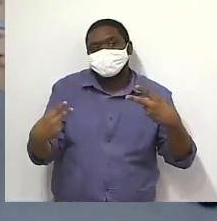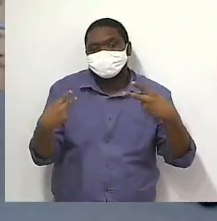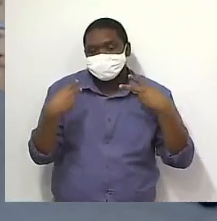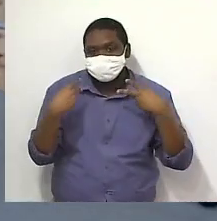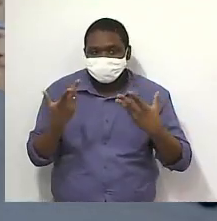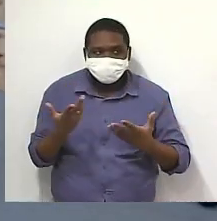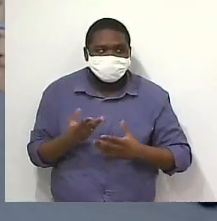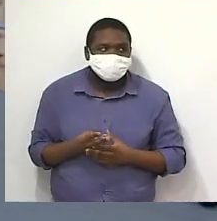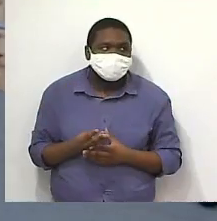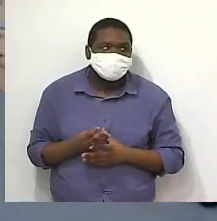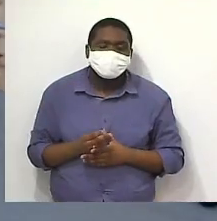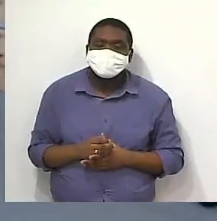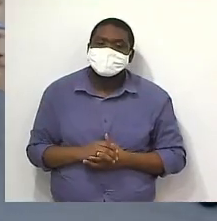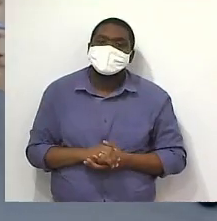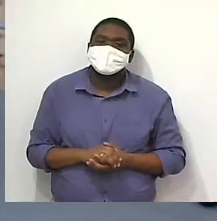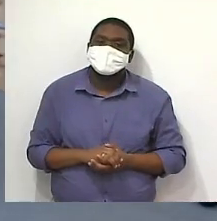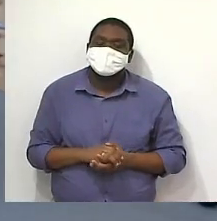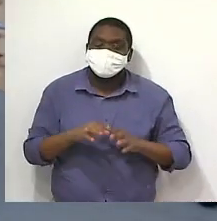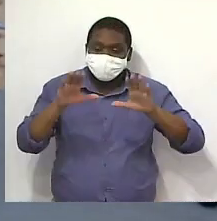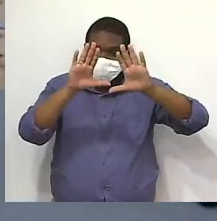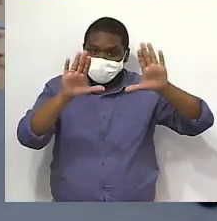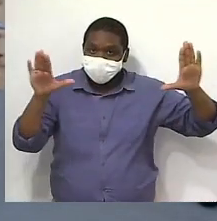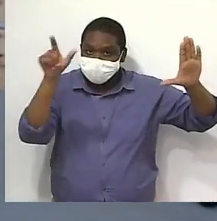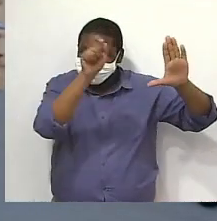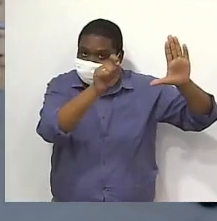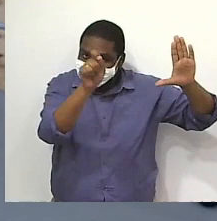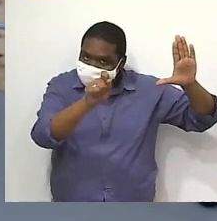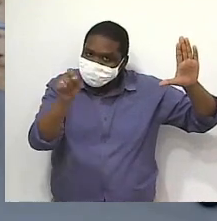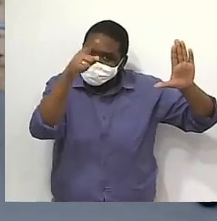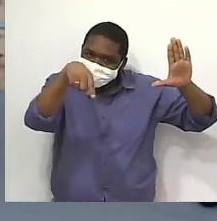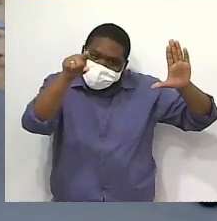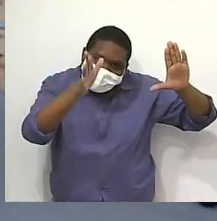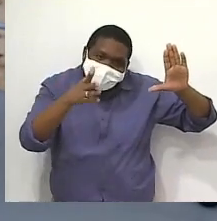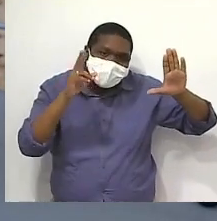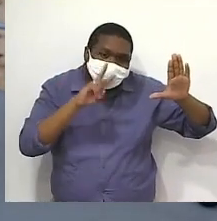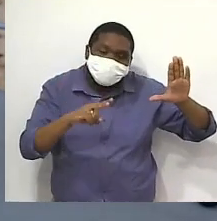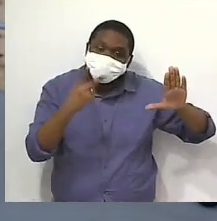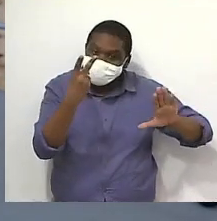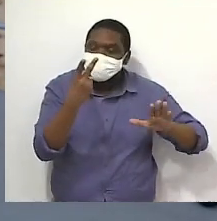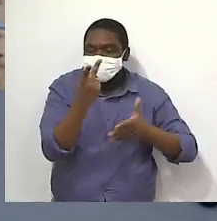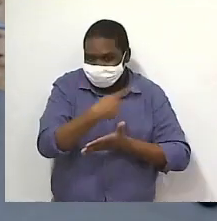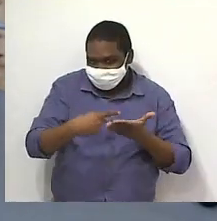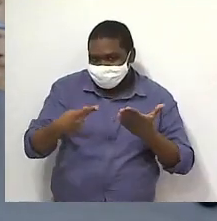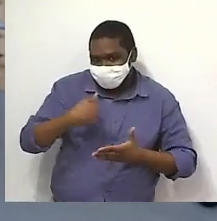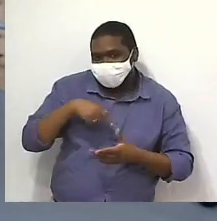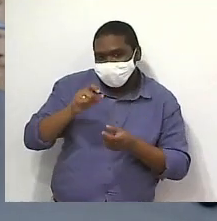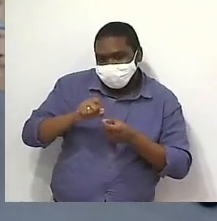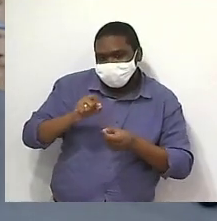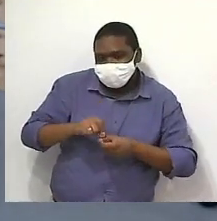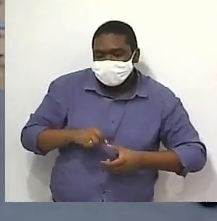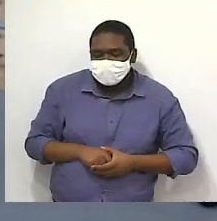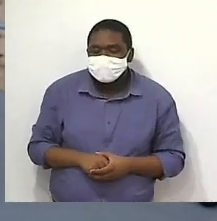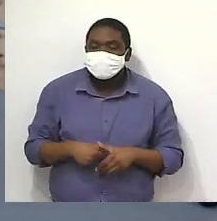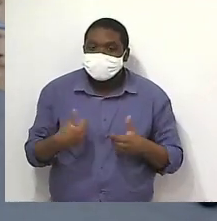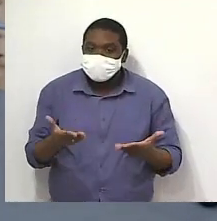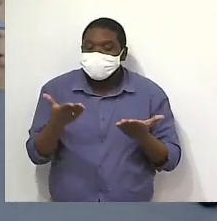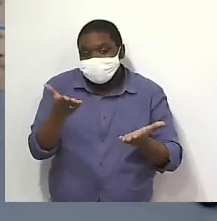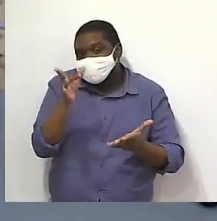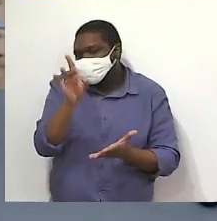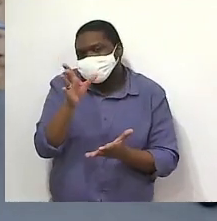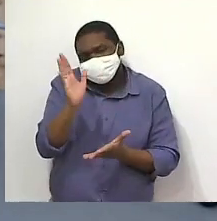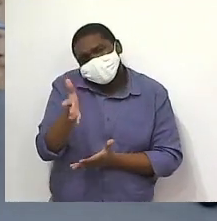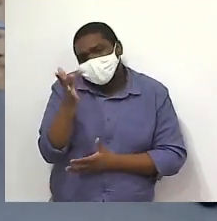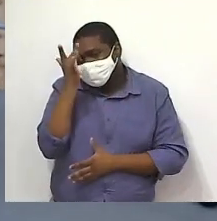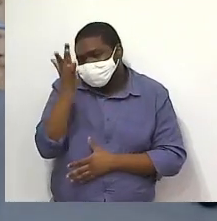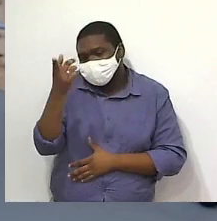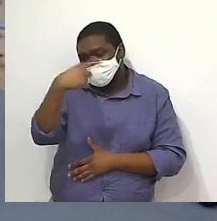por favor. Não vou mostrar mais para vocês o nosso quadro, porque vocês já viram aí duas demonstrações, tá bom? E essa aí são suficientes para